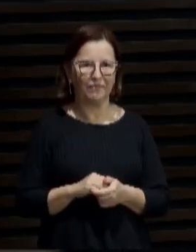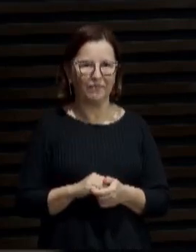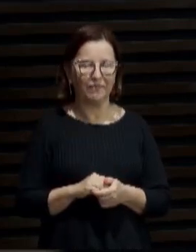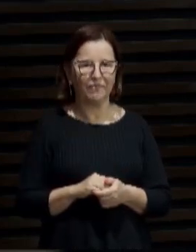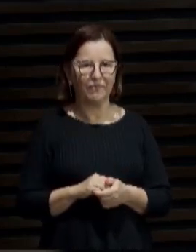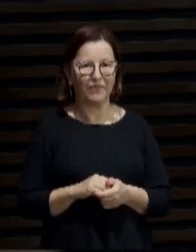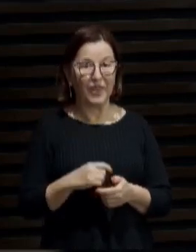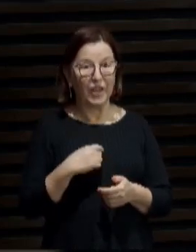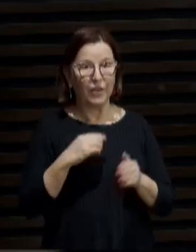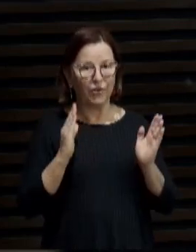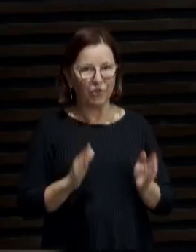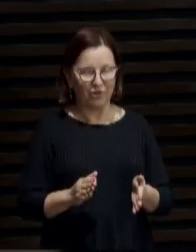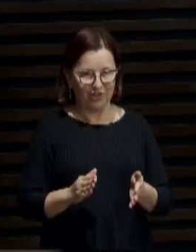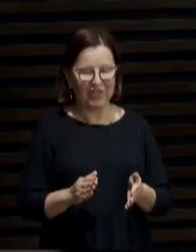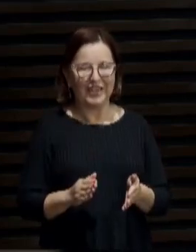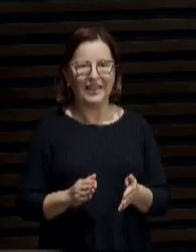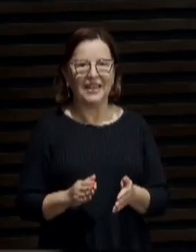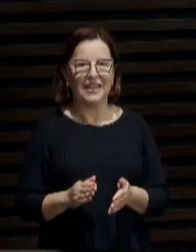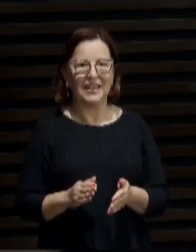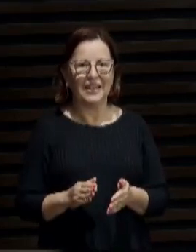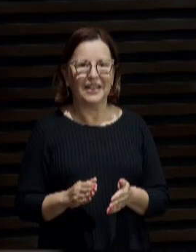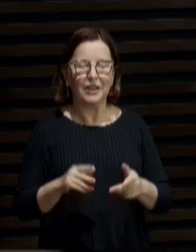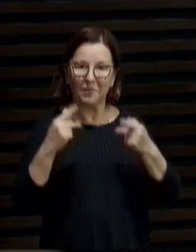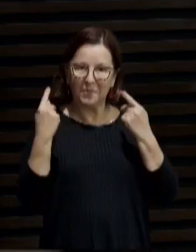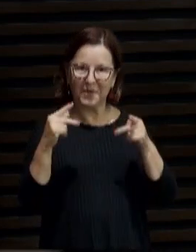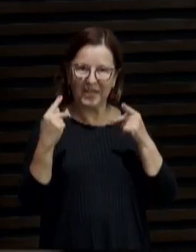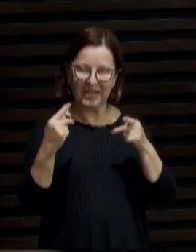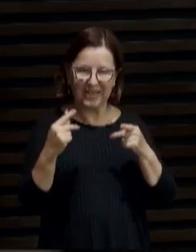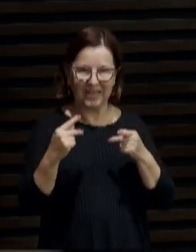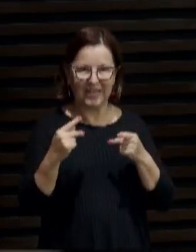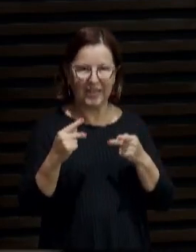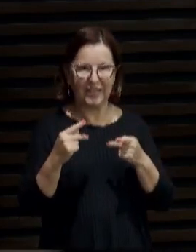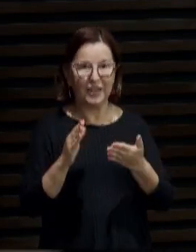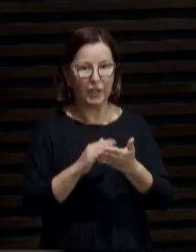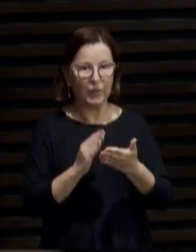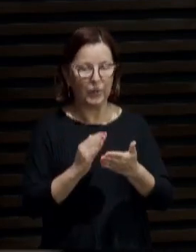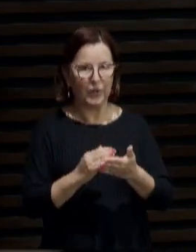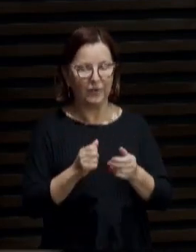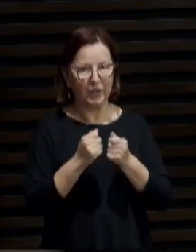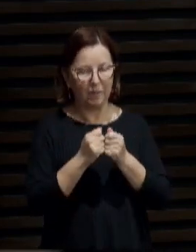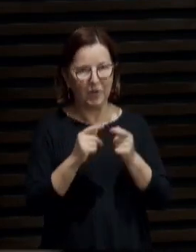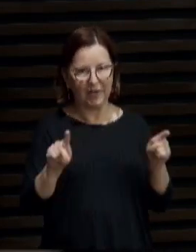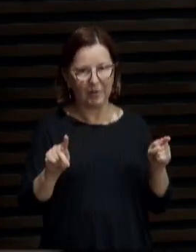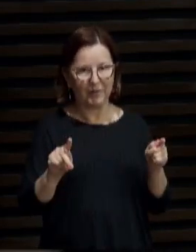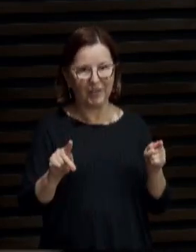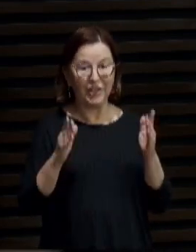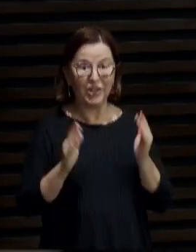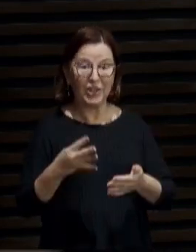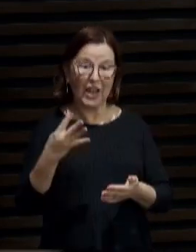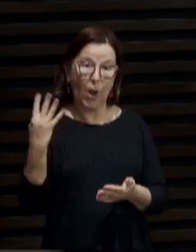oportunidades apresentando esse estudo sequencial do livro de Apocalipse, né? Sendo este o quarto.